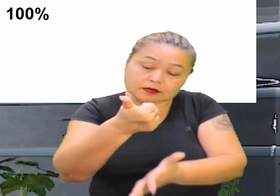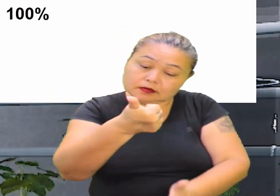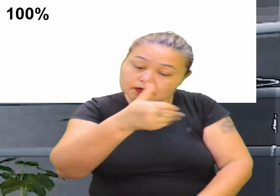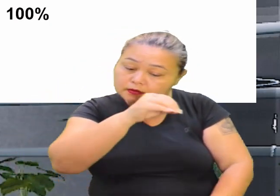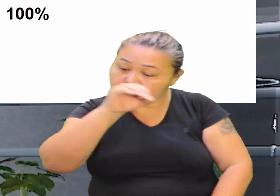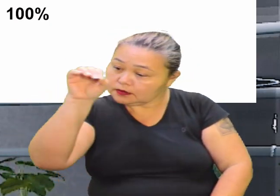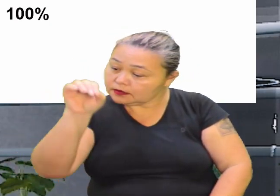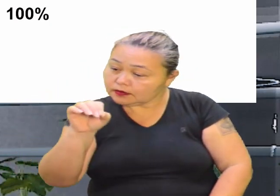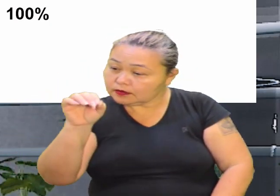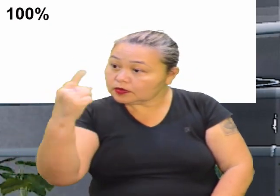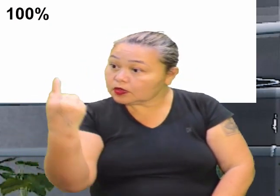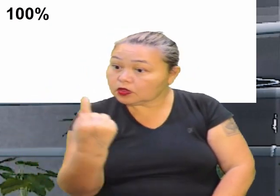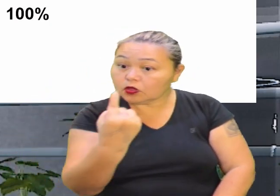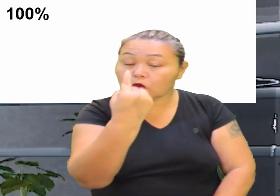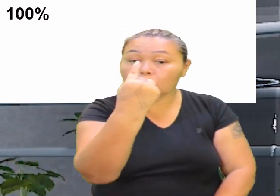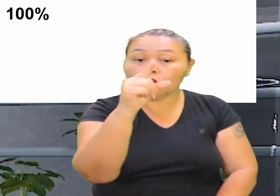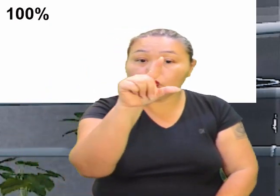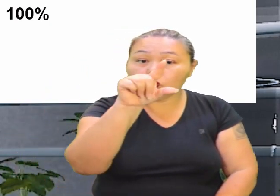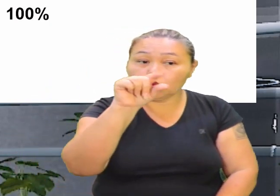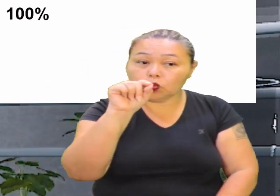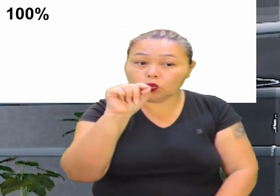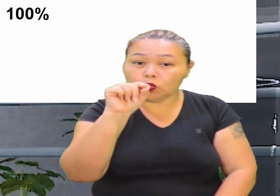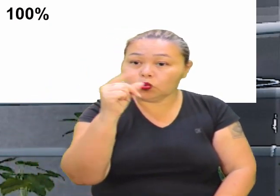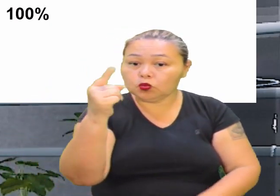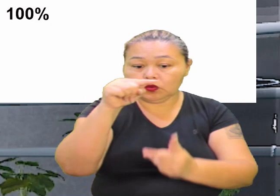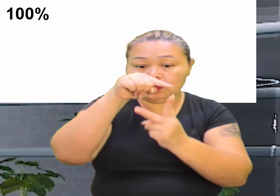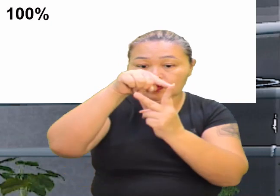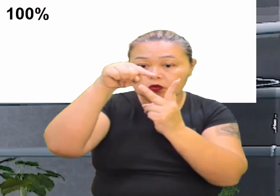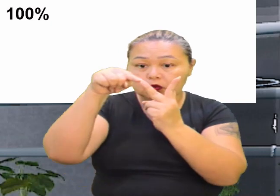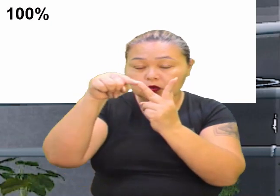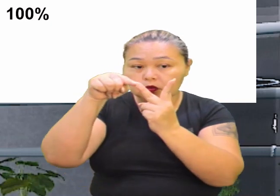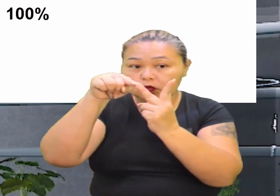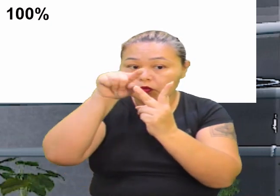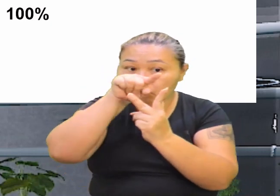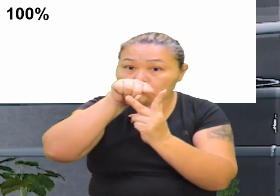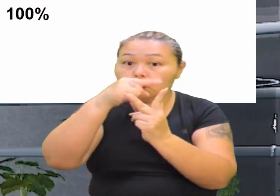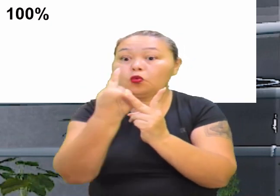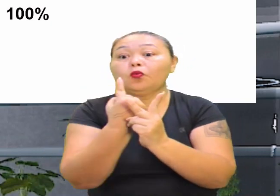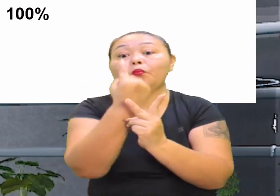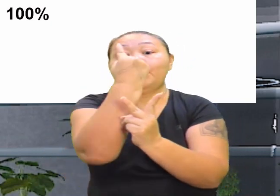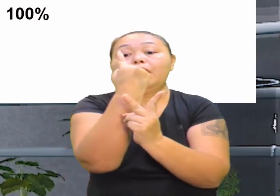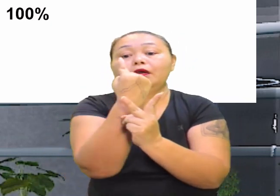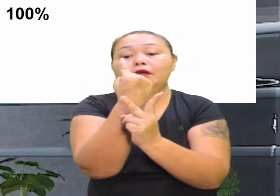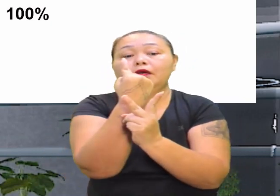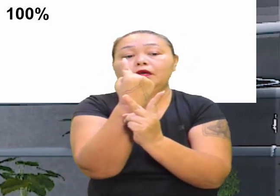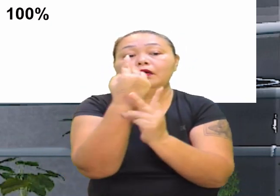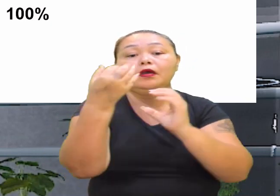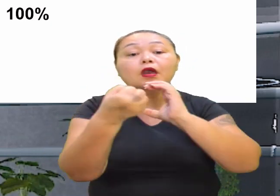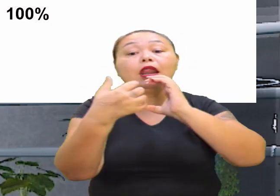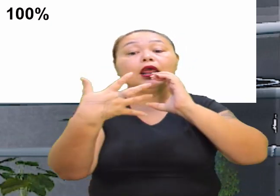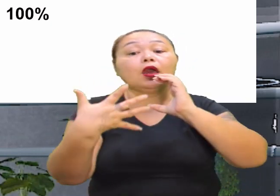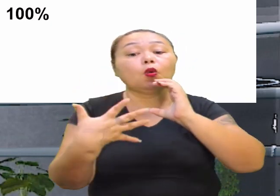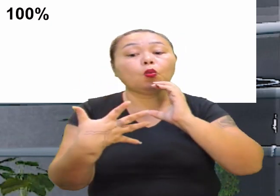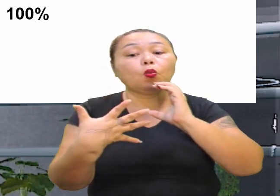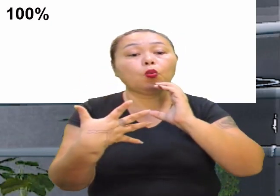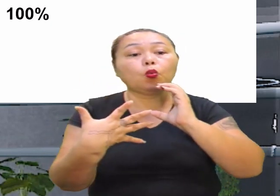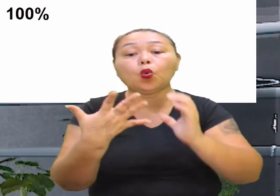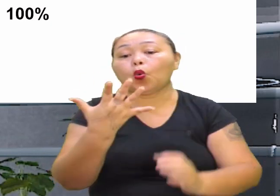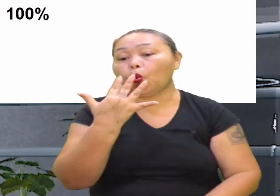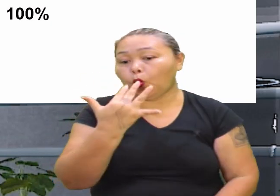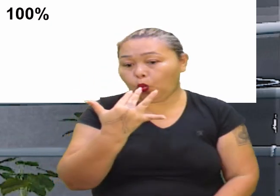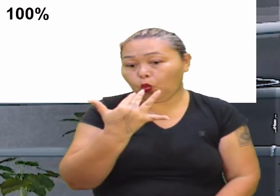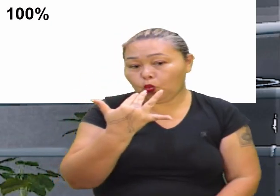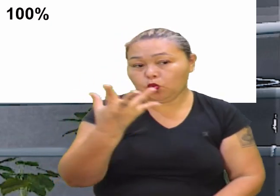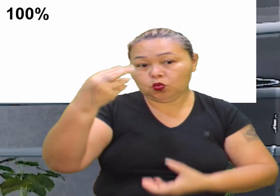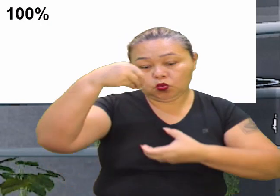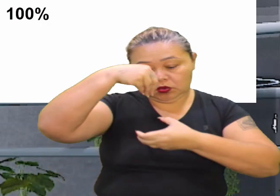de uma das duas características. A característica é qual? Cor. Só que